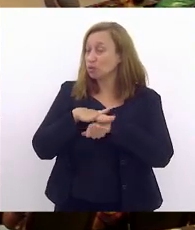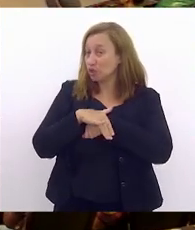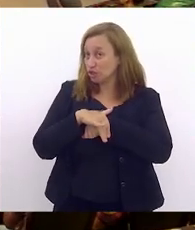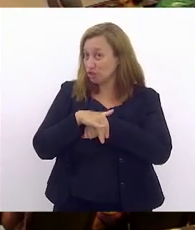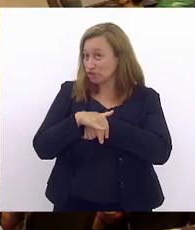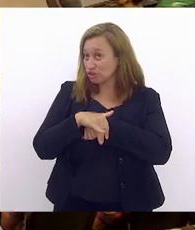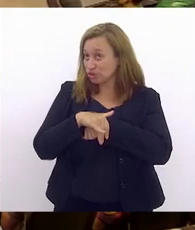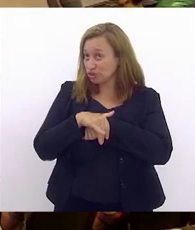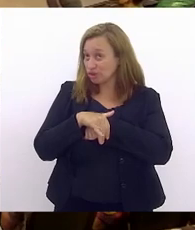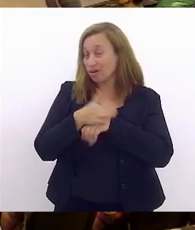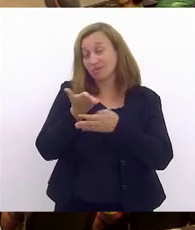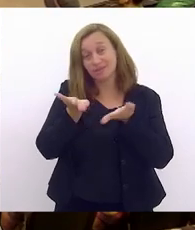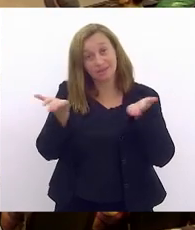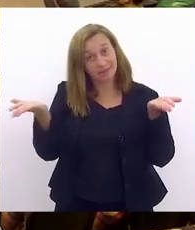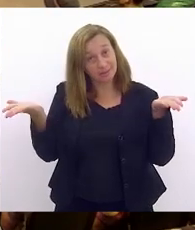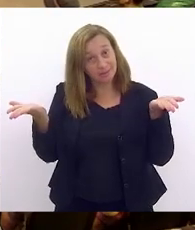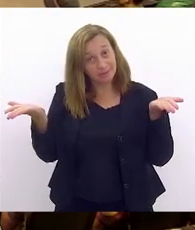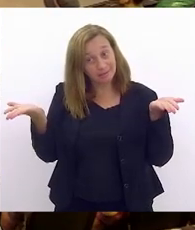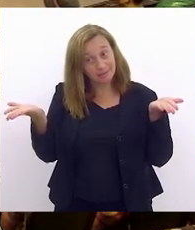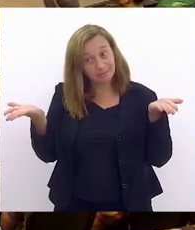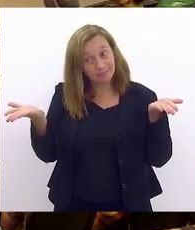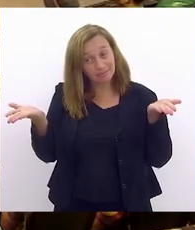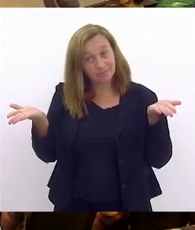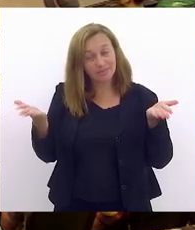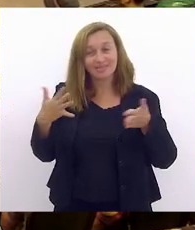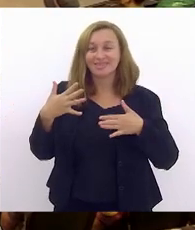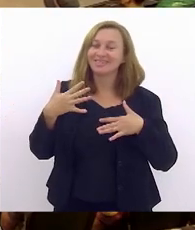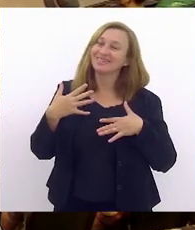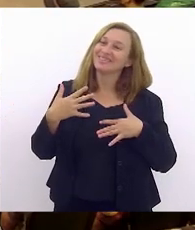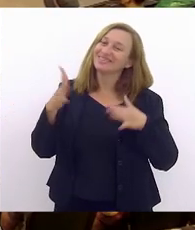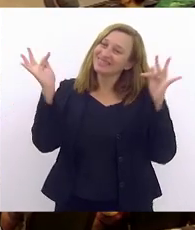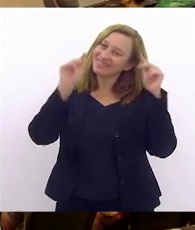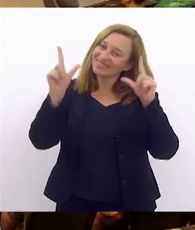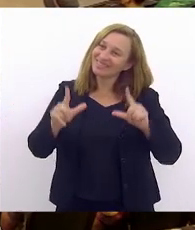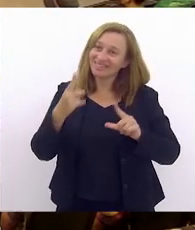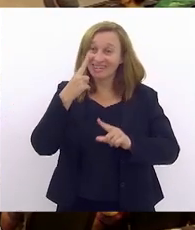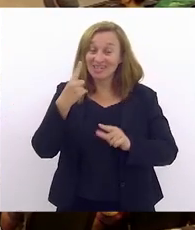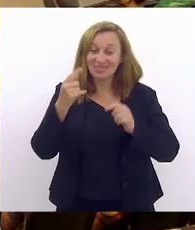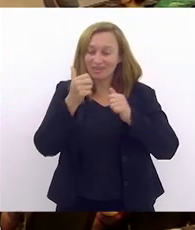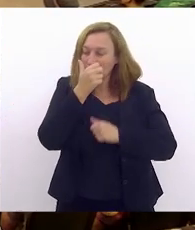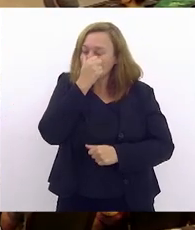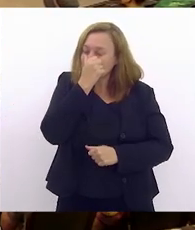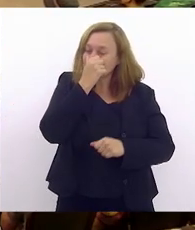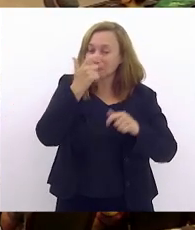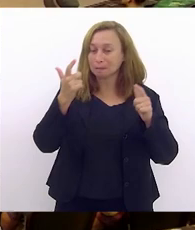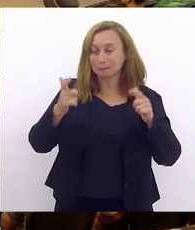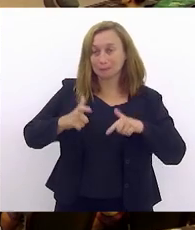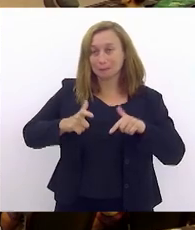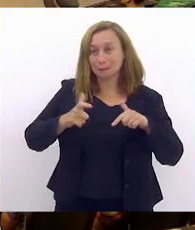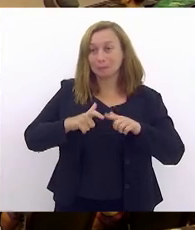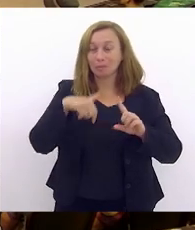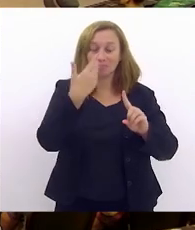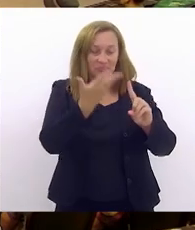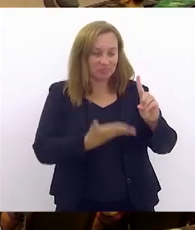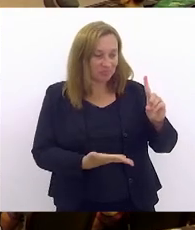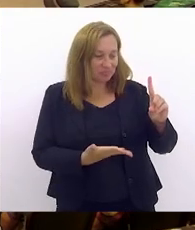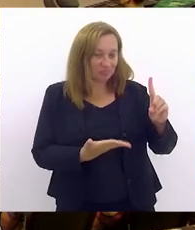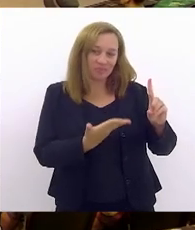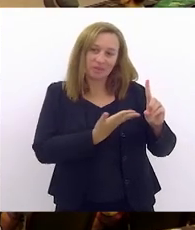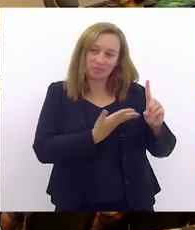Uma boa noite a todos. Muito feliz em ver essa casa cheia em homenagem ao nosso grande